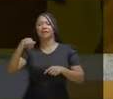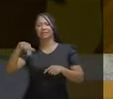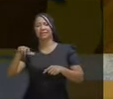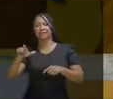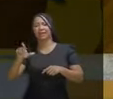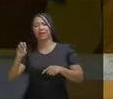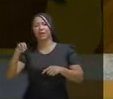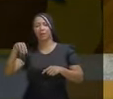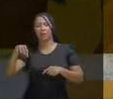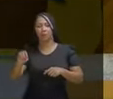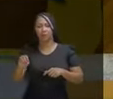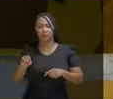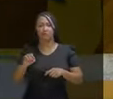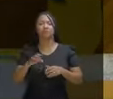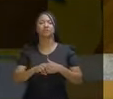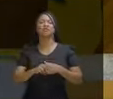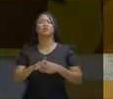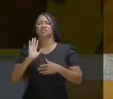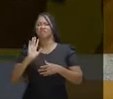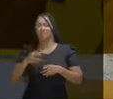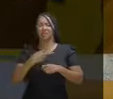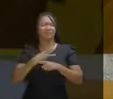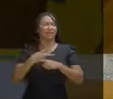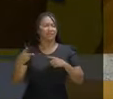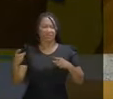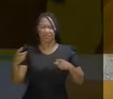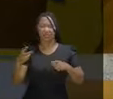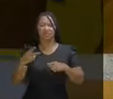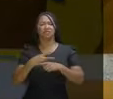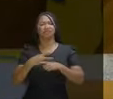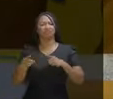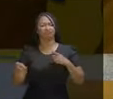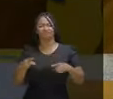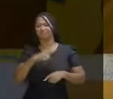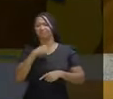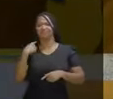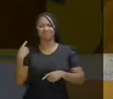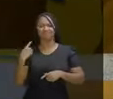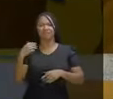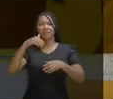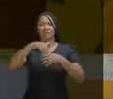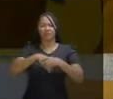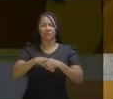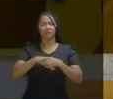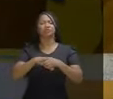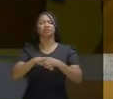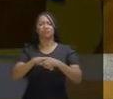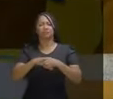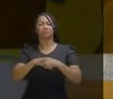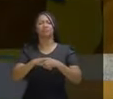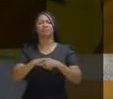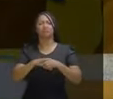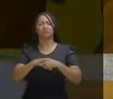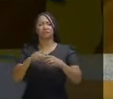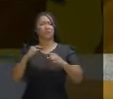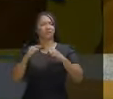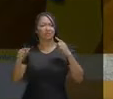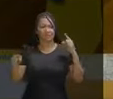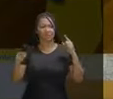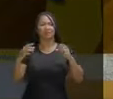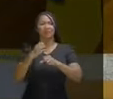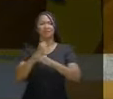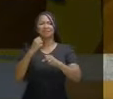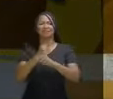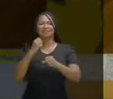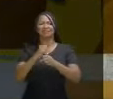Gonçalves, e embora eu já esteja vencido, eu estou votando no sentido de desaprovar as